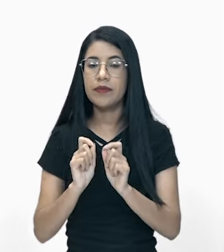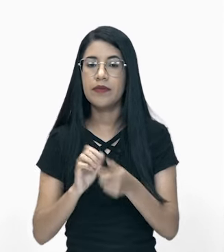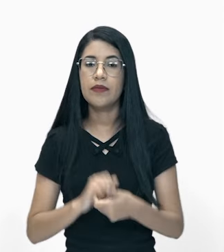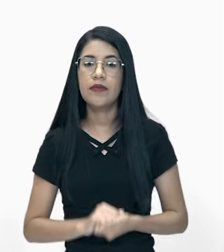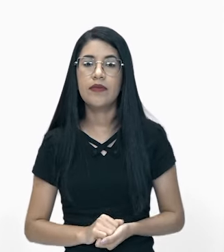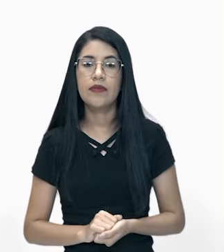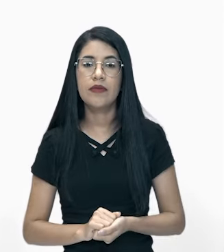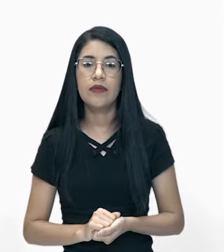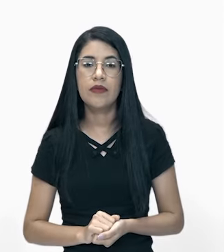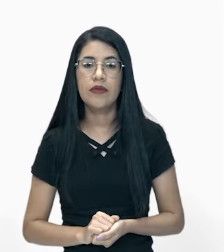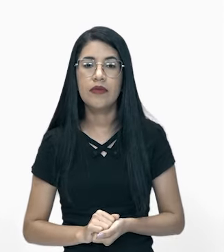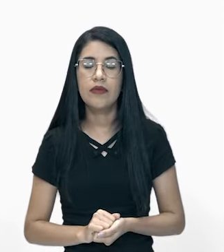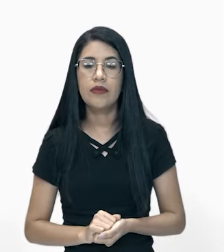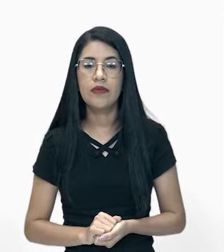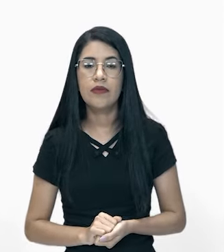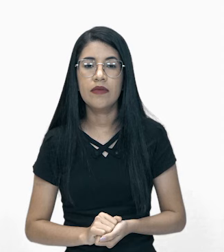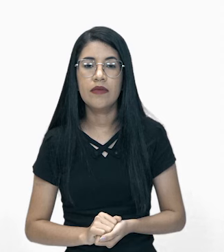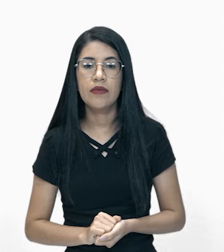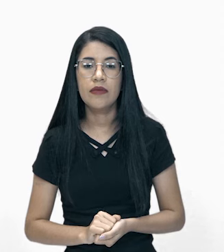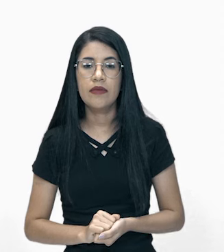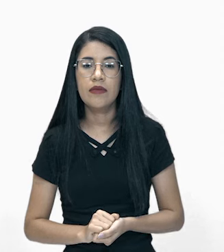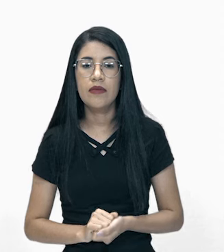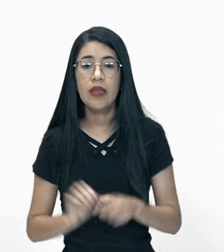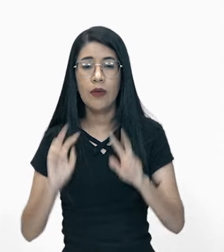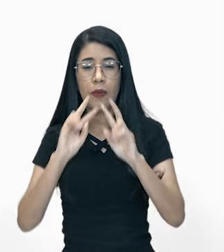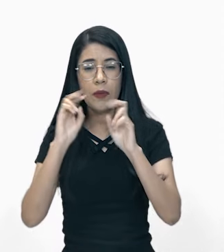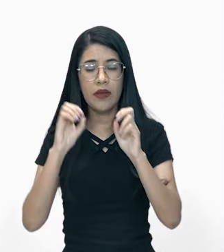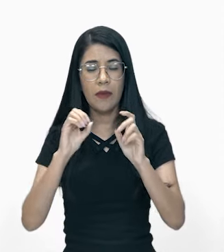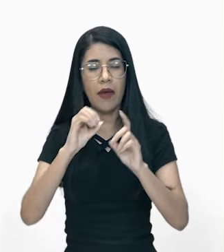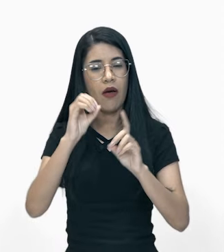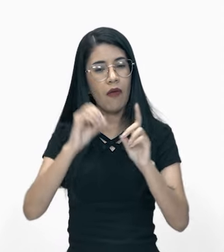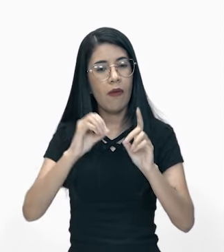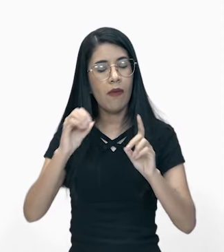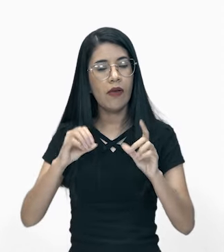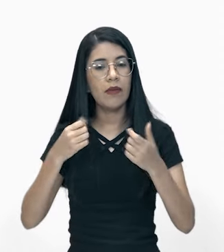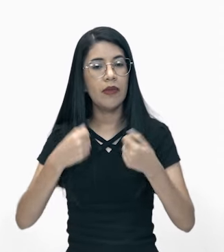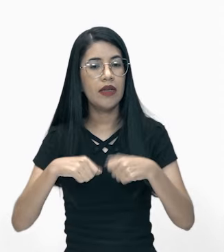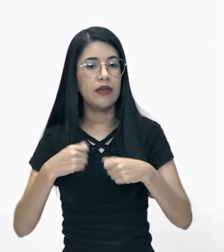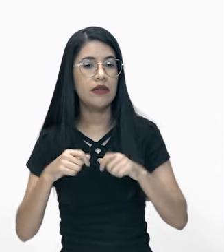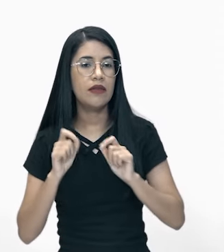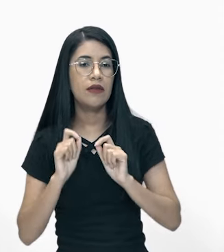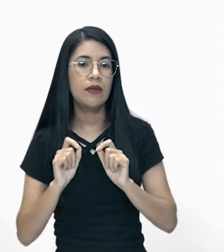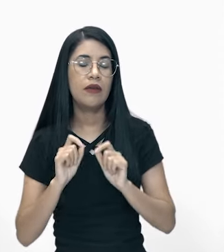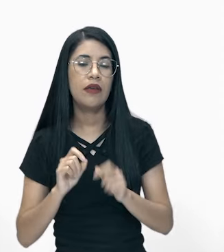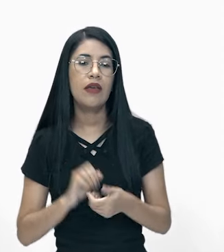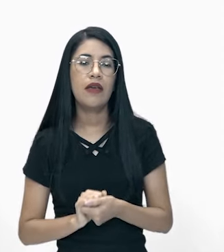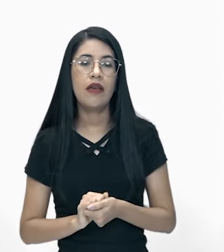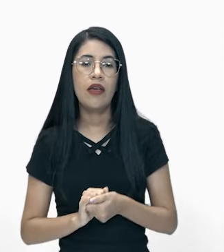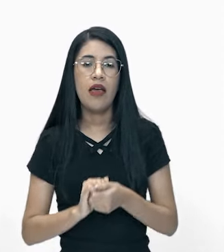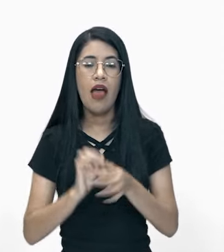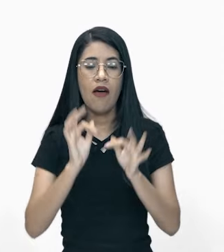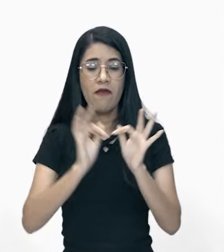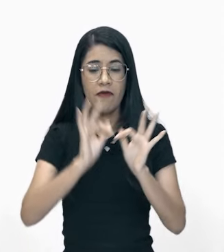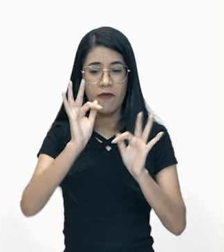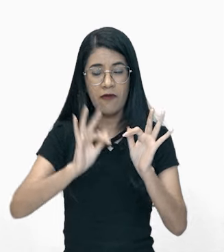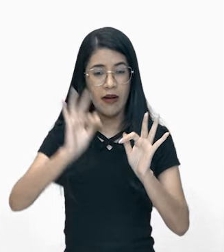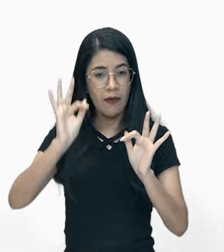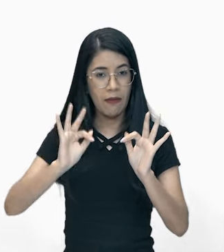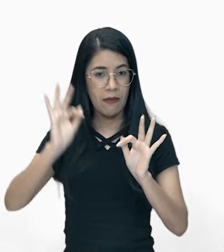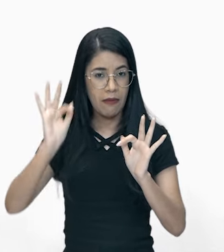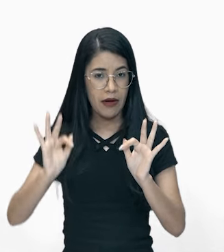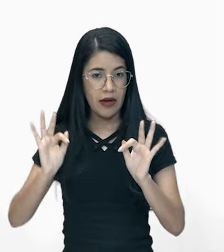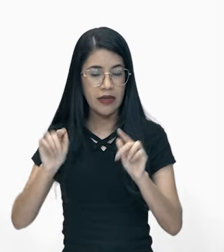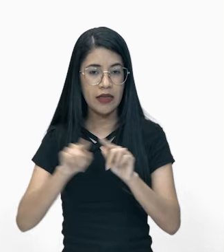o quê? Quando se fala de ondas, eu necessito e tenho aqui, ó, a frequência